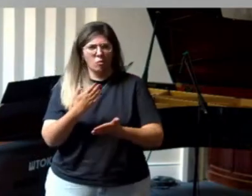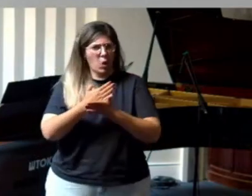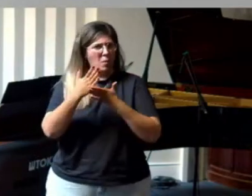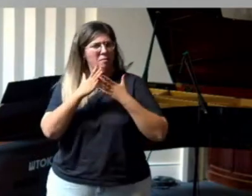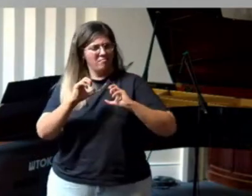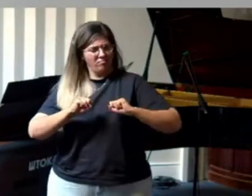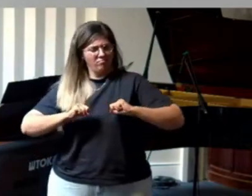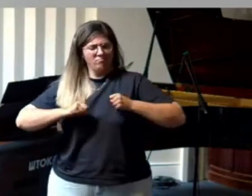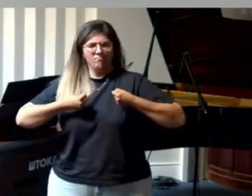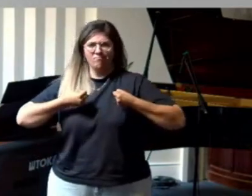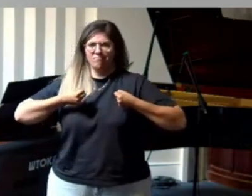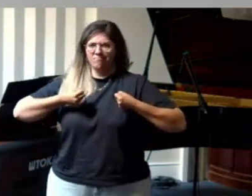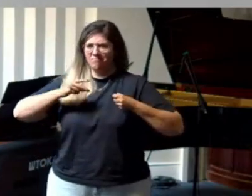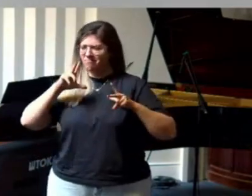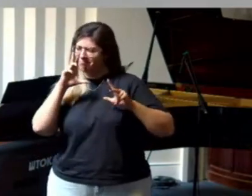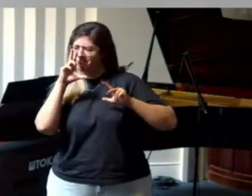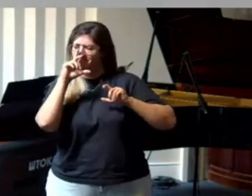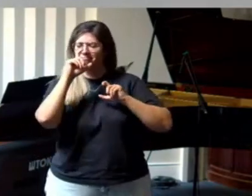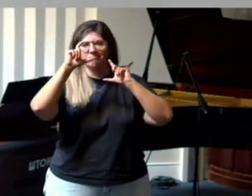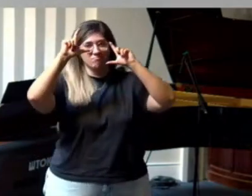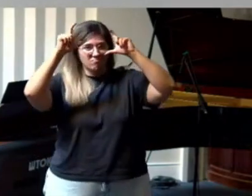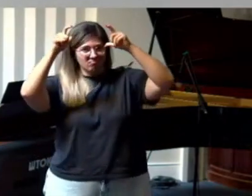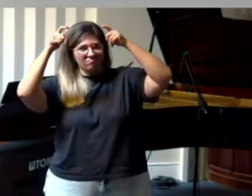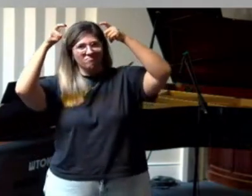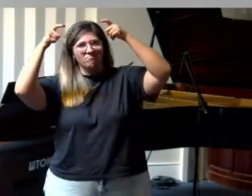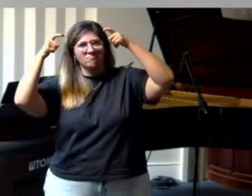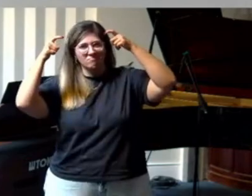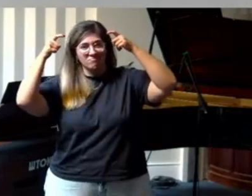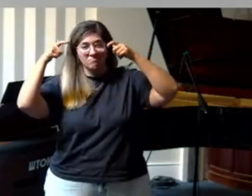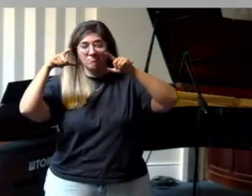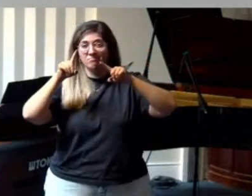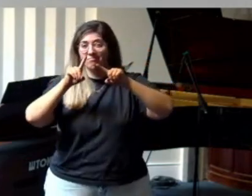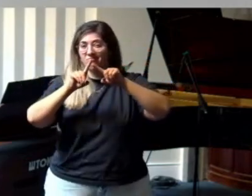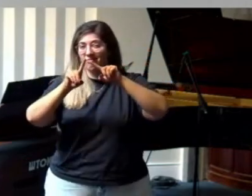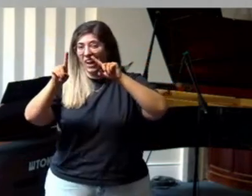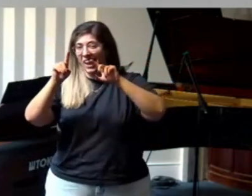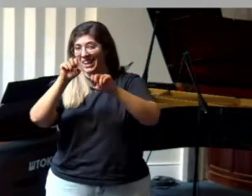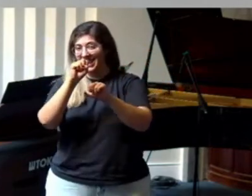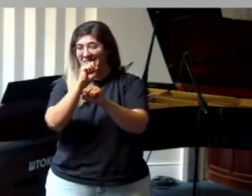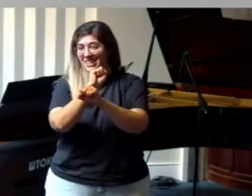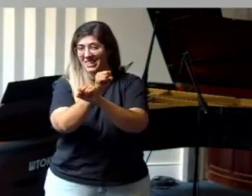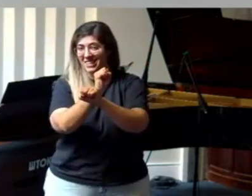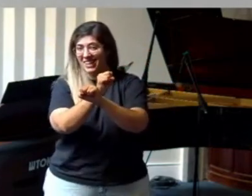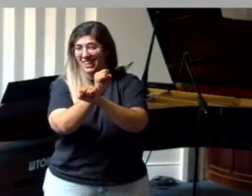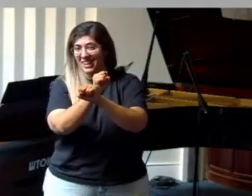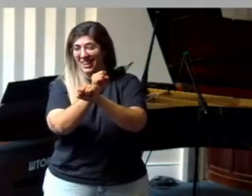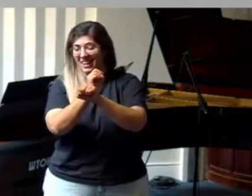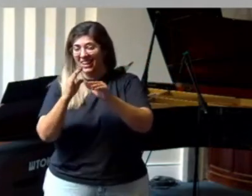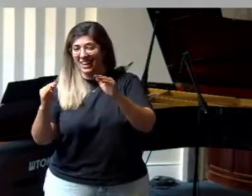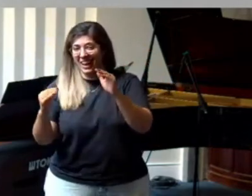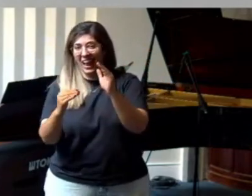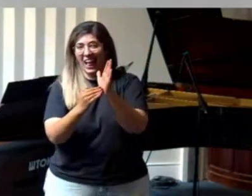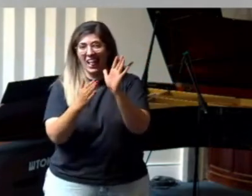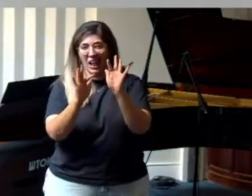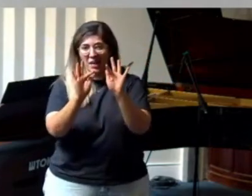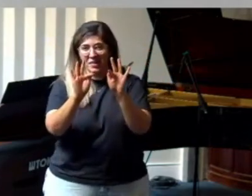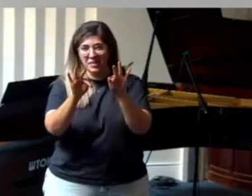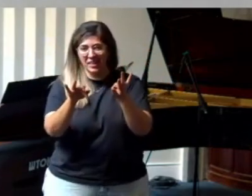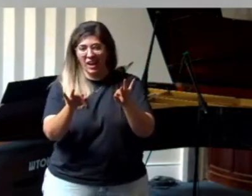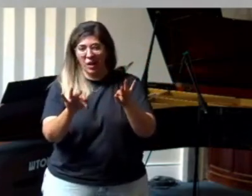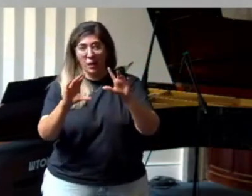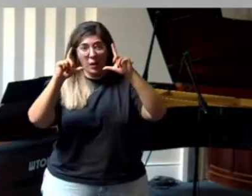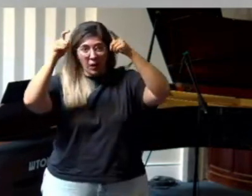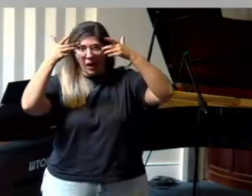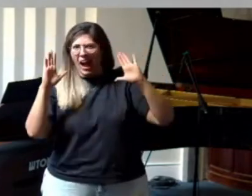alvissareiro, porque a coroa, ela está aguardando os que chegam no fim. Então